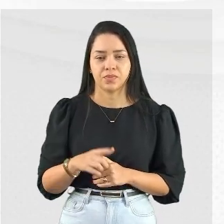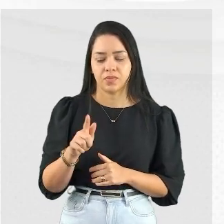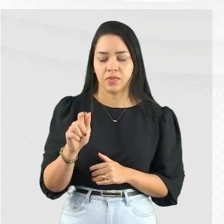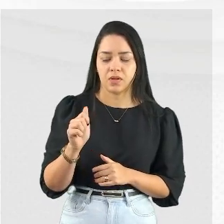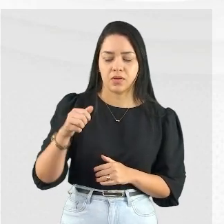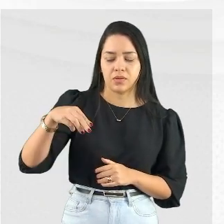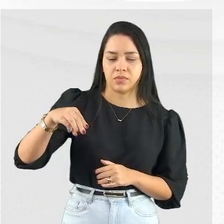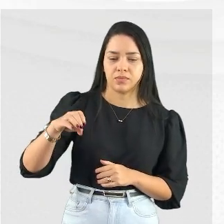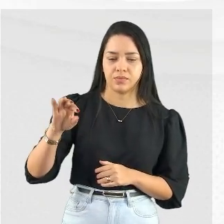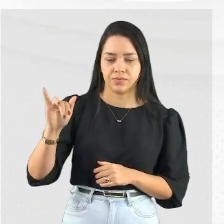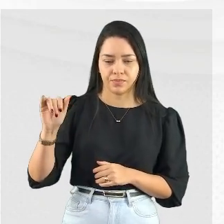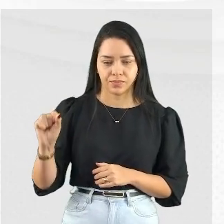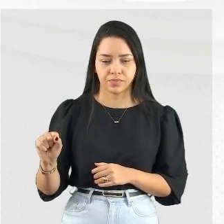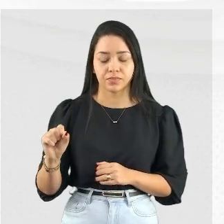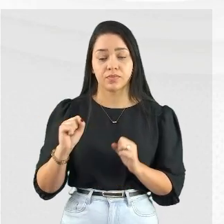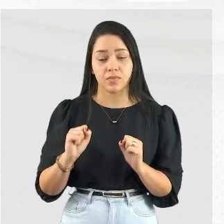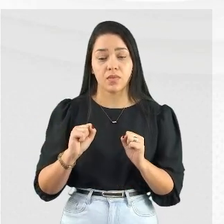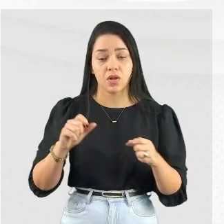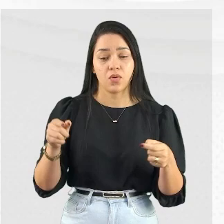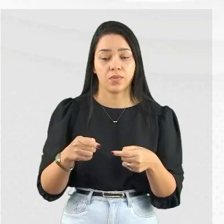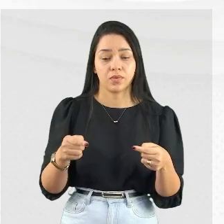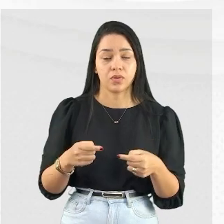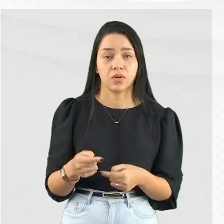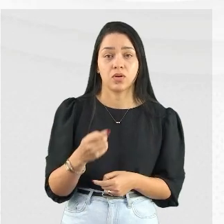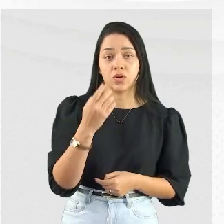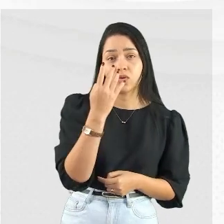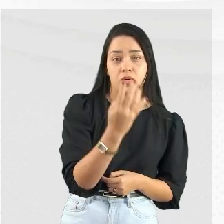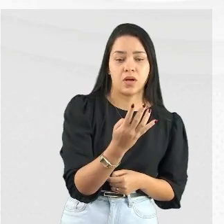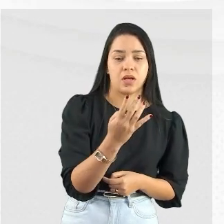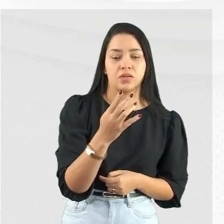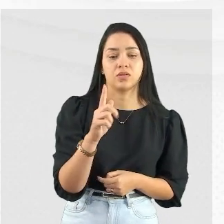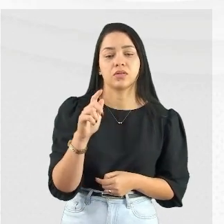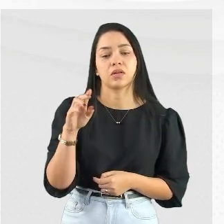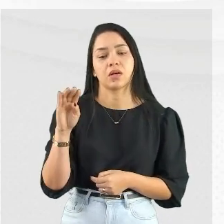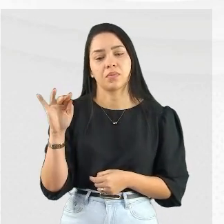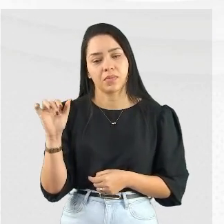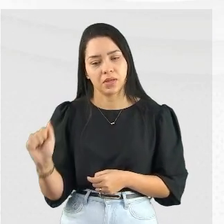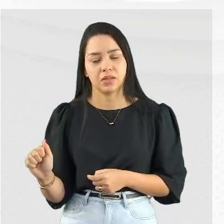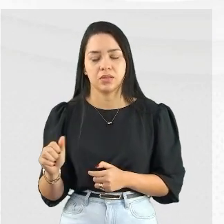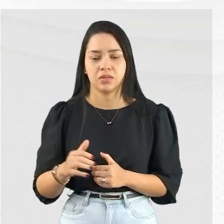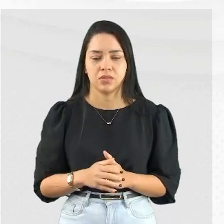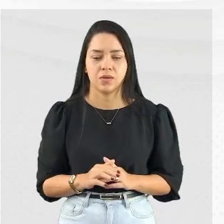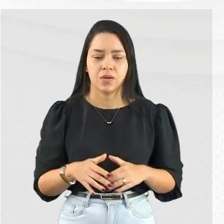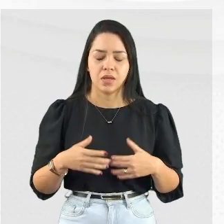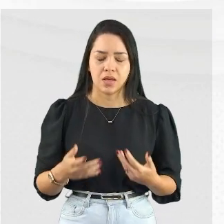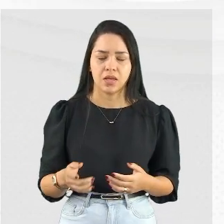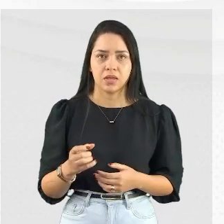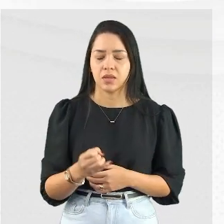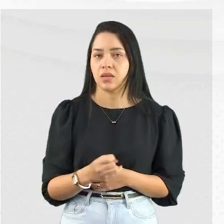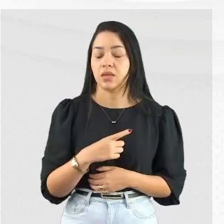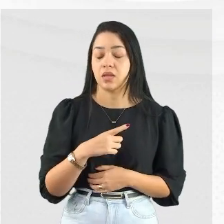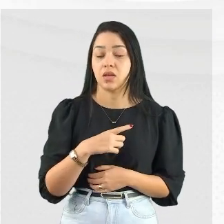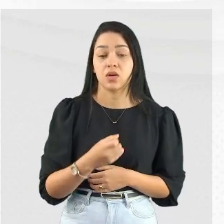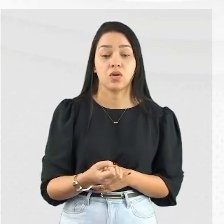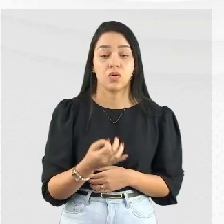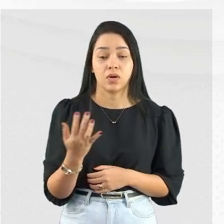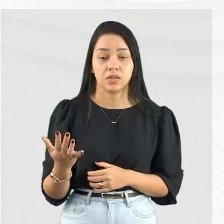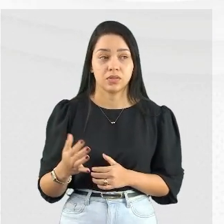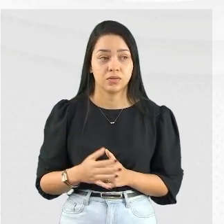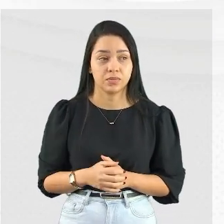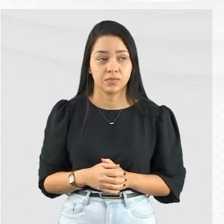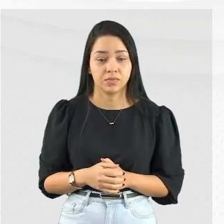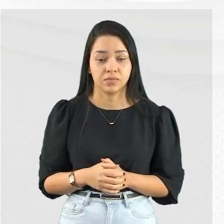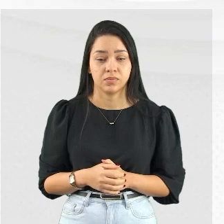gametas podendo ser combinados com mais 4 gametas. E aí, pessoal, eu vou ter quantas? Eu vou ter 1, 2,